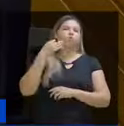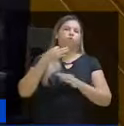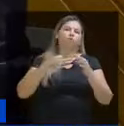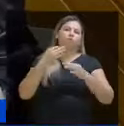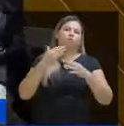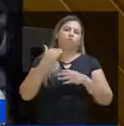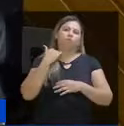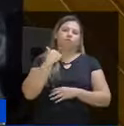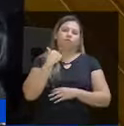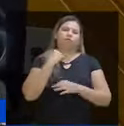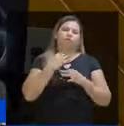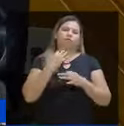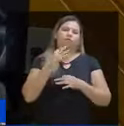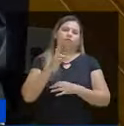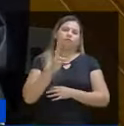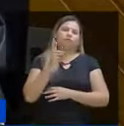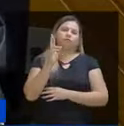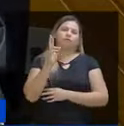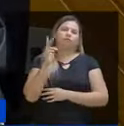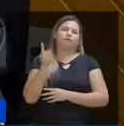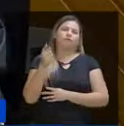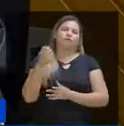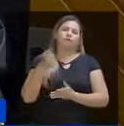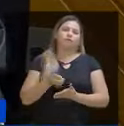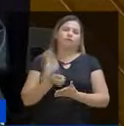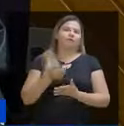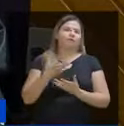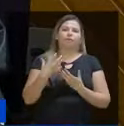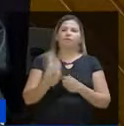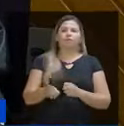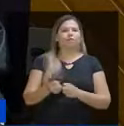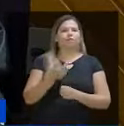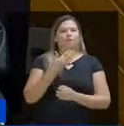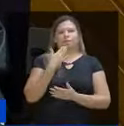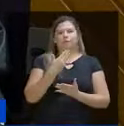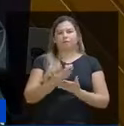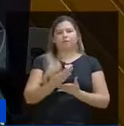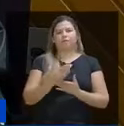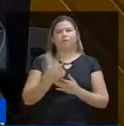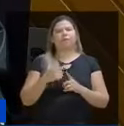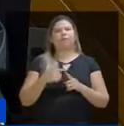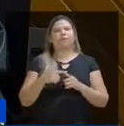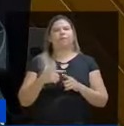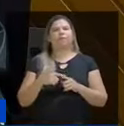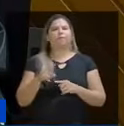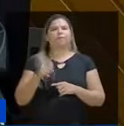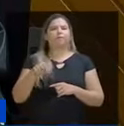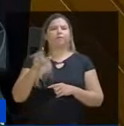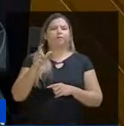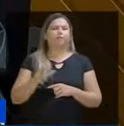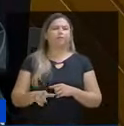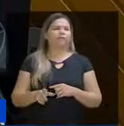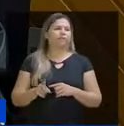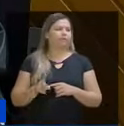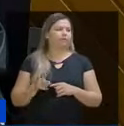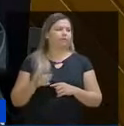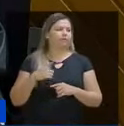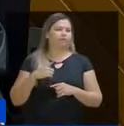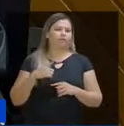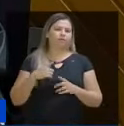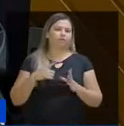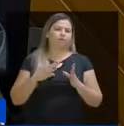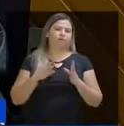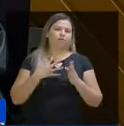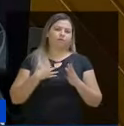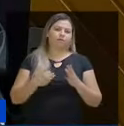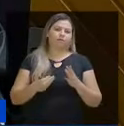de candidatura. O juízo de primeiro grau indeferiu o pedido sobre o fundamento de que a recorrente possuía filiação